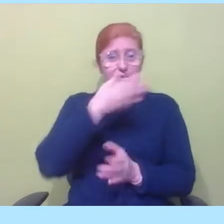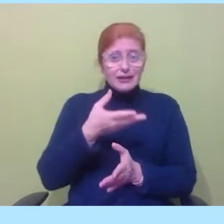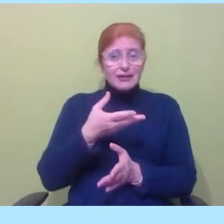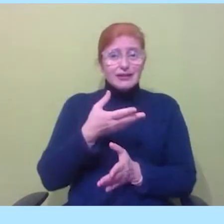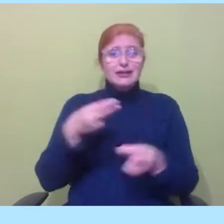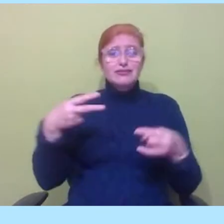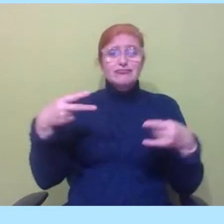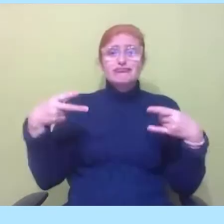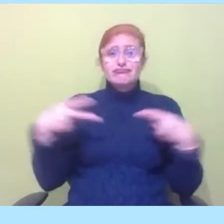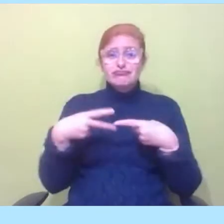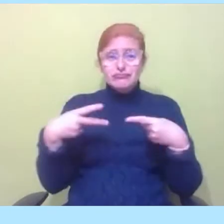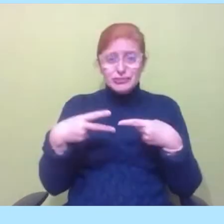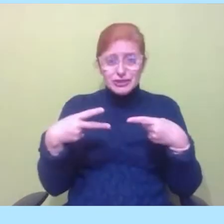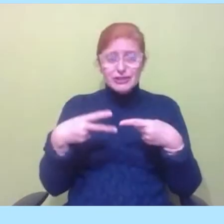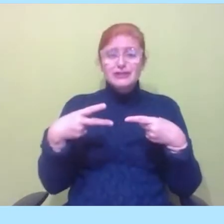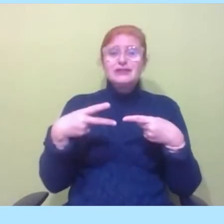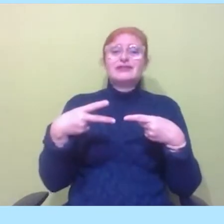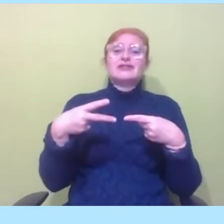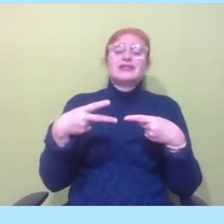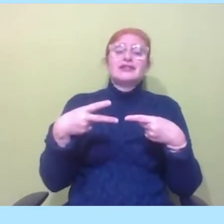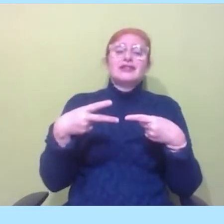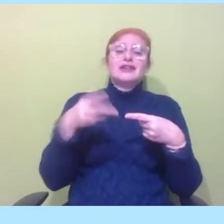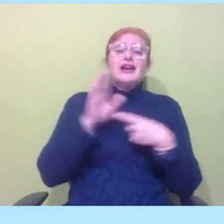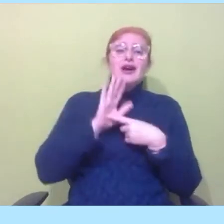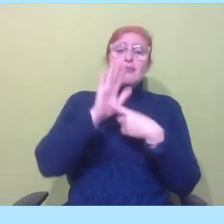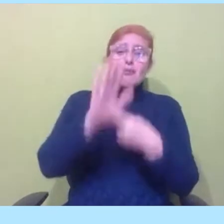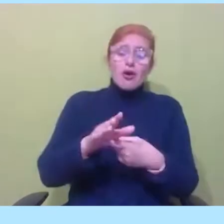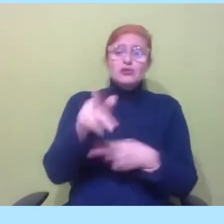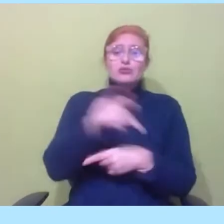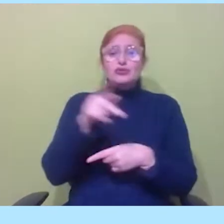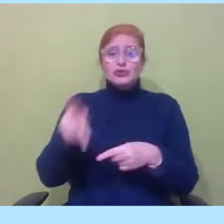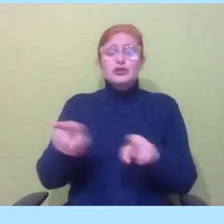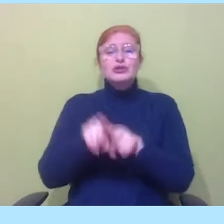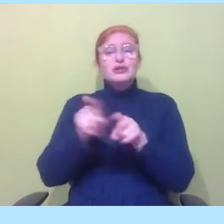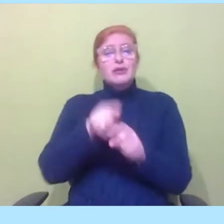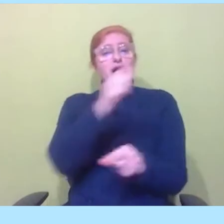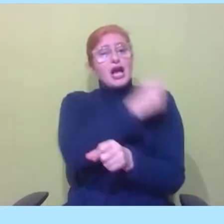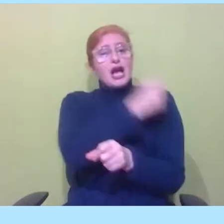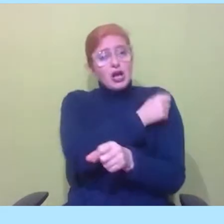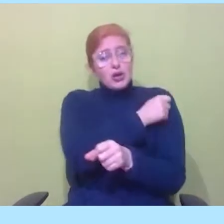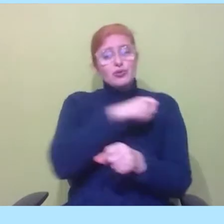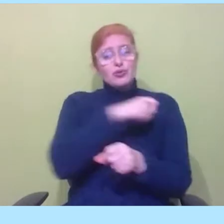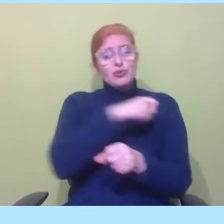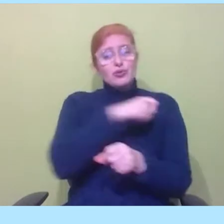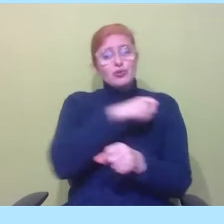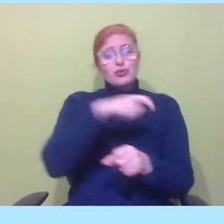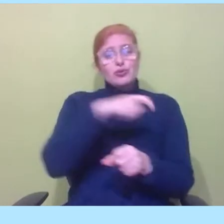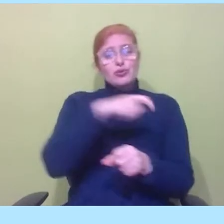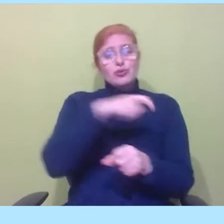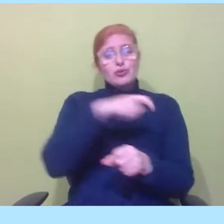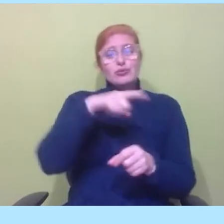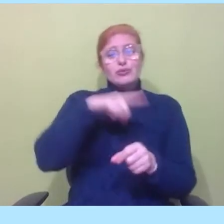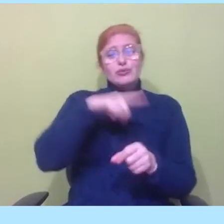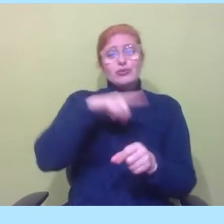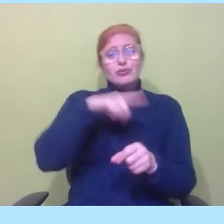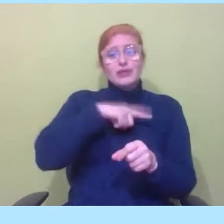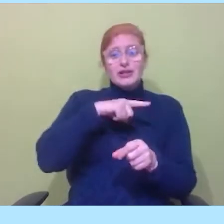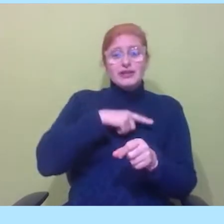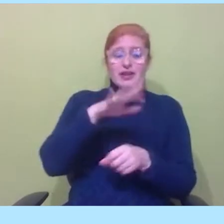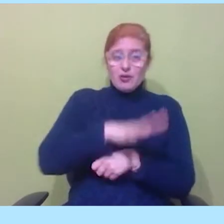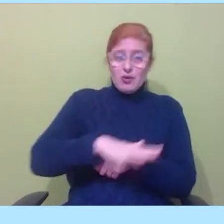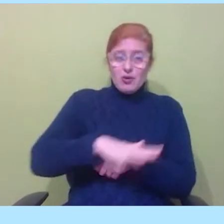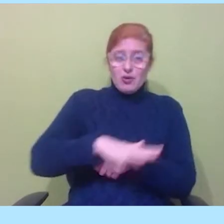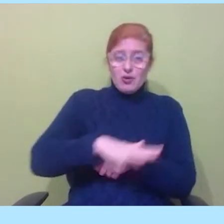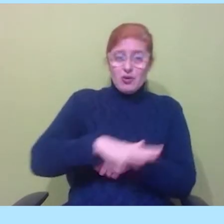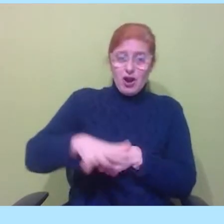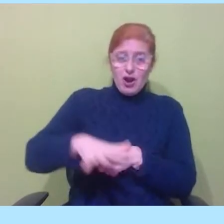os professores e para os alunos para ter um ambiente seguro onde a gente pode, onde ela pode gravar essas aulas e passar para